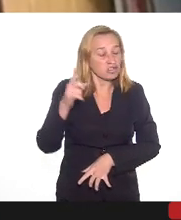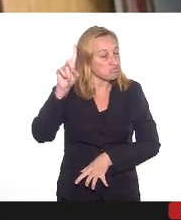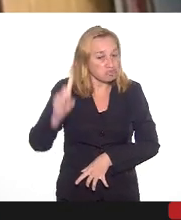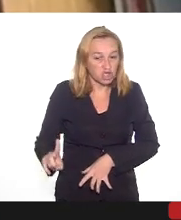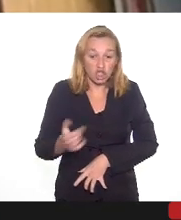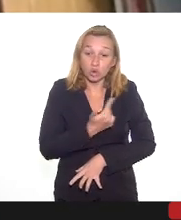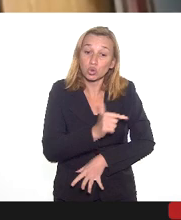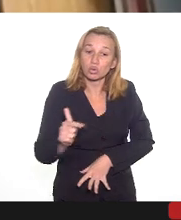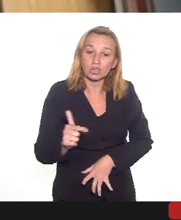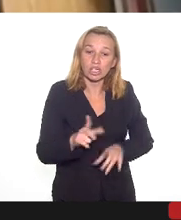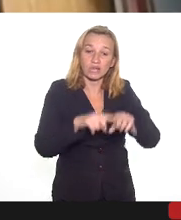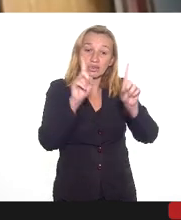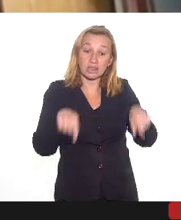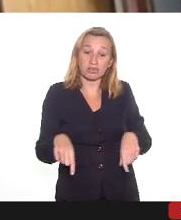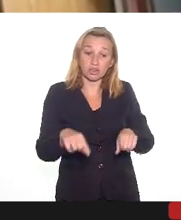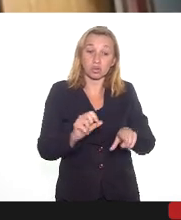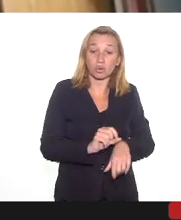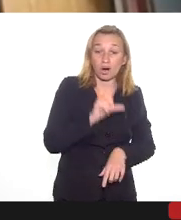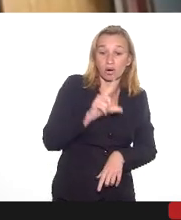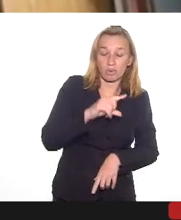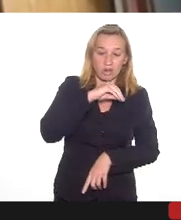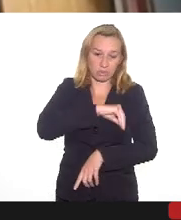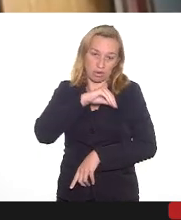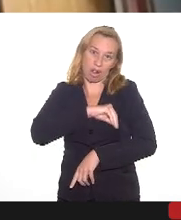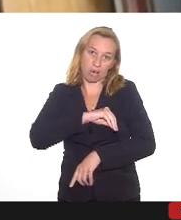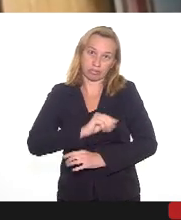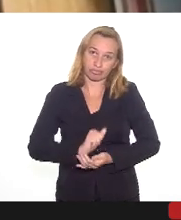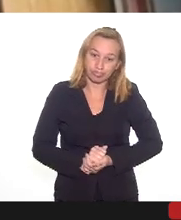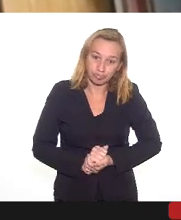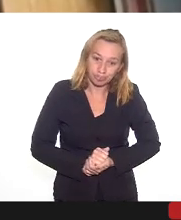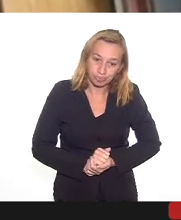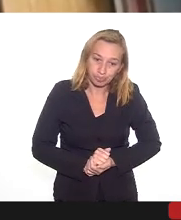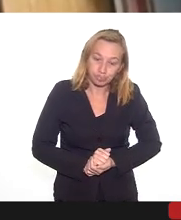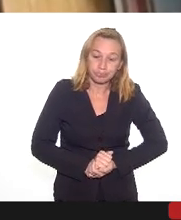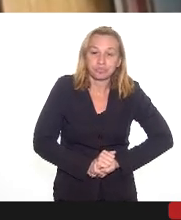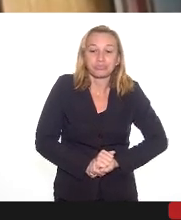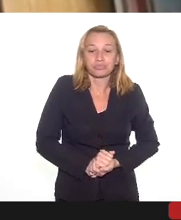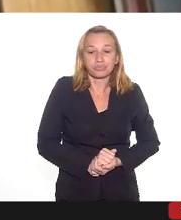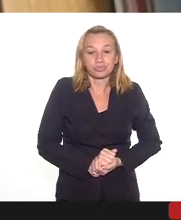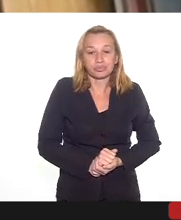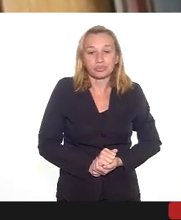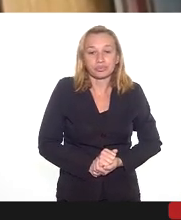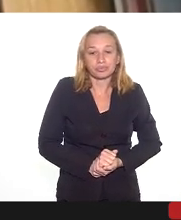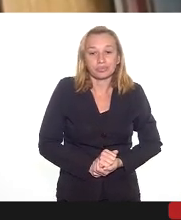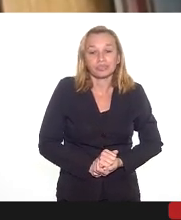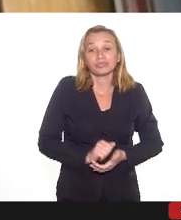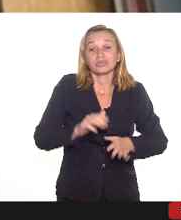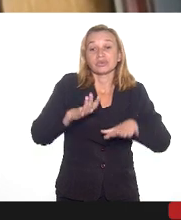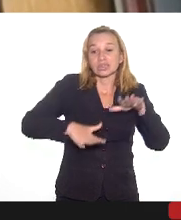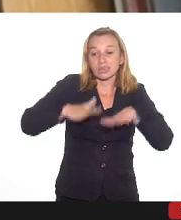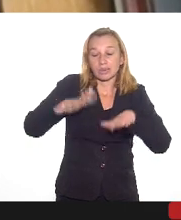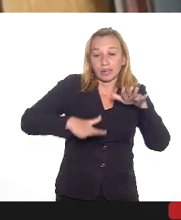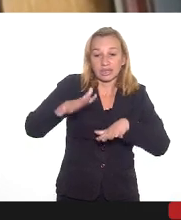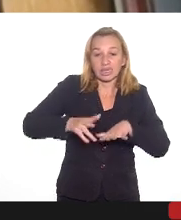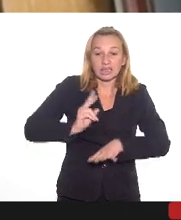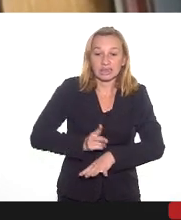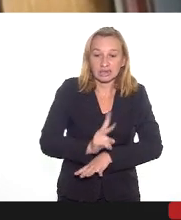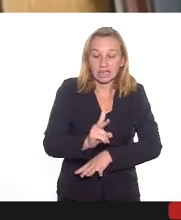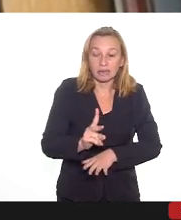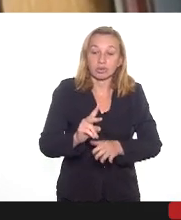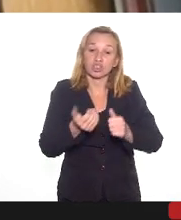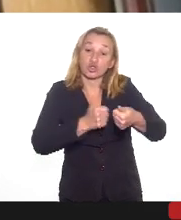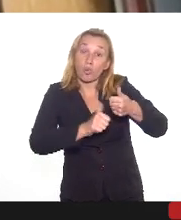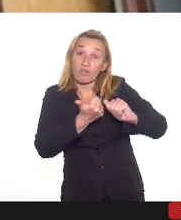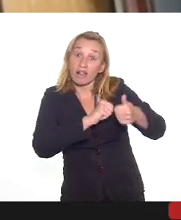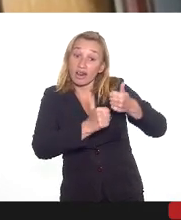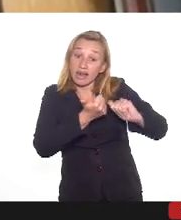subjetivo dos servidores a essa recomposição, e que isso dependeria sempre de uma